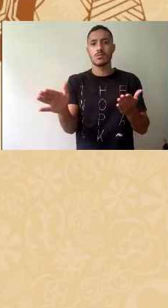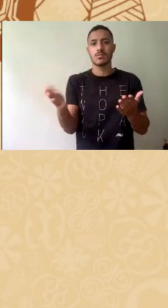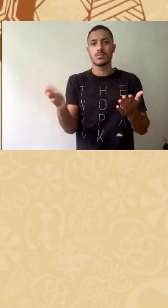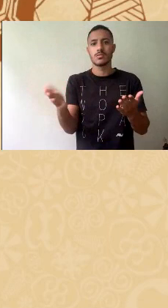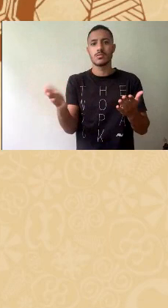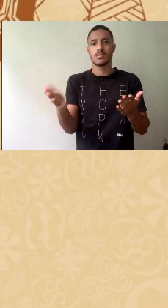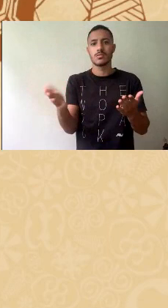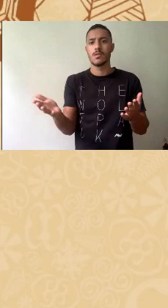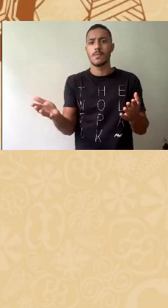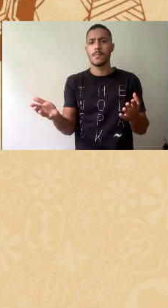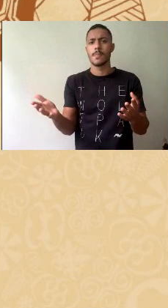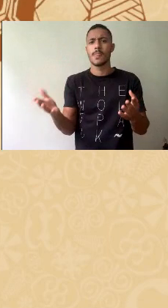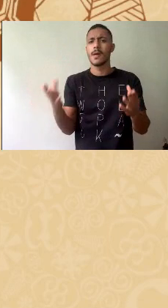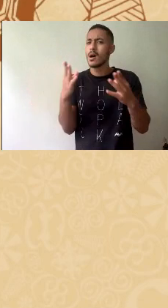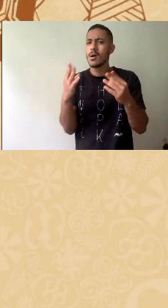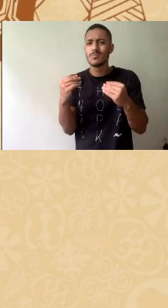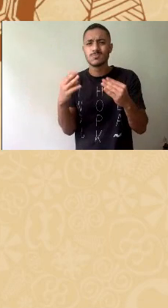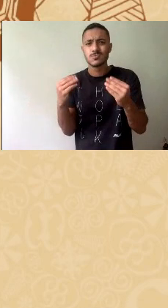É muito